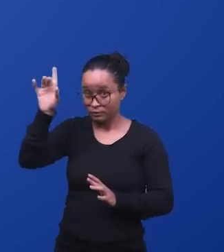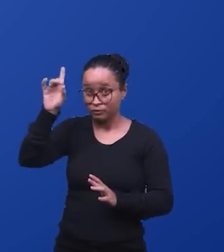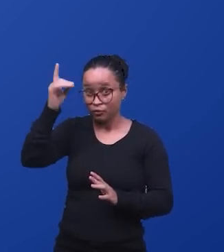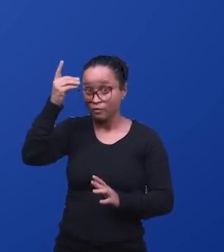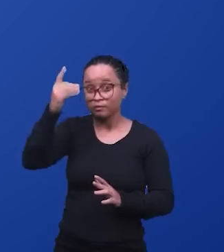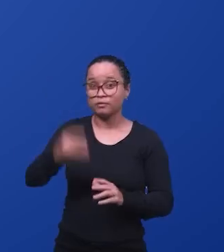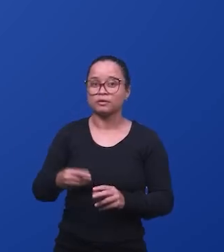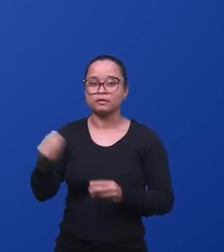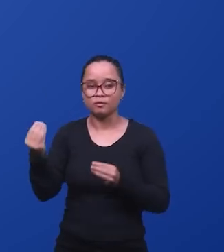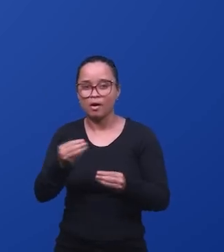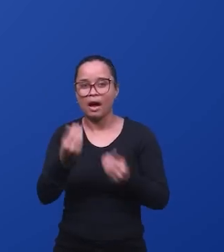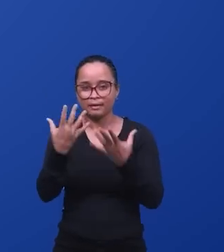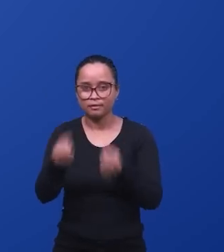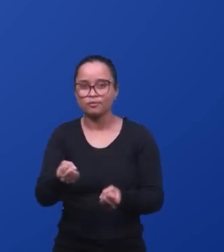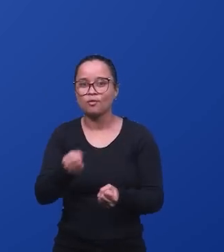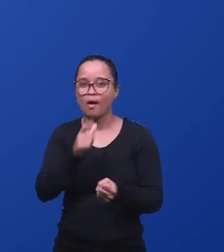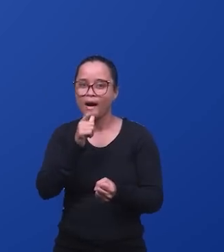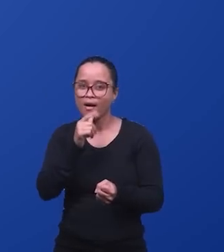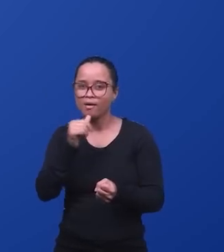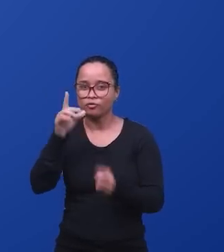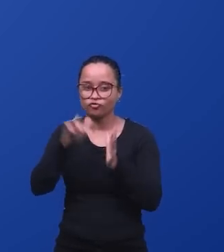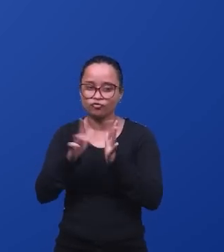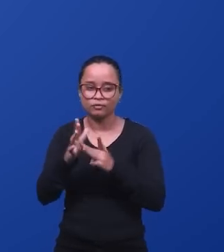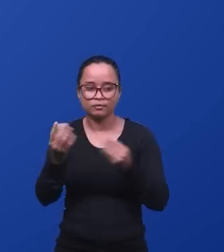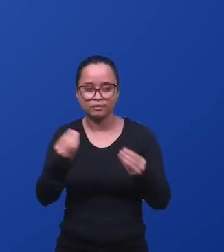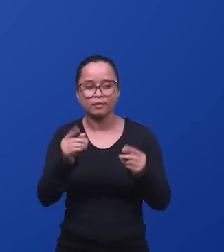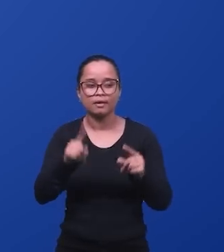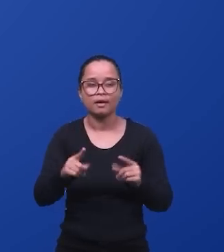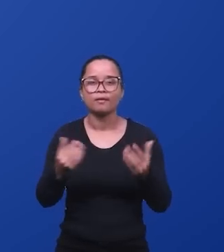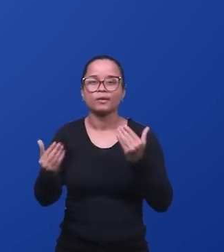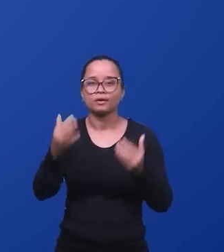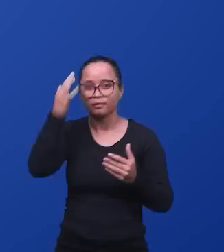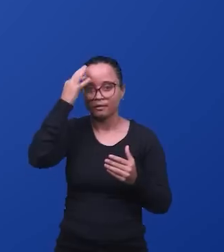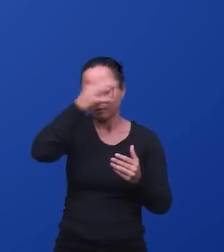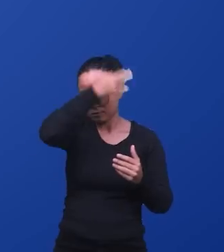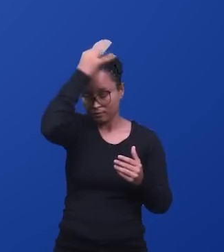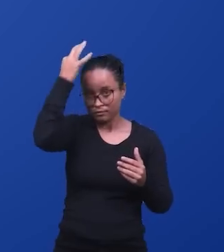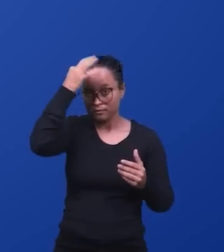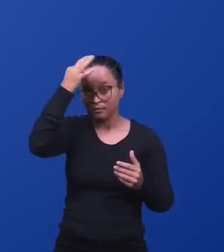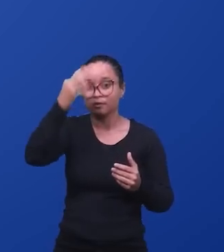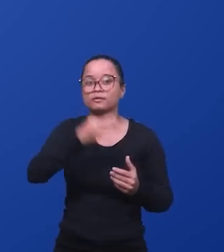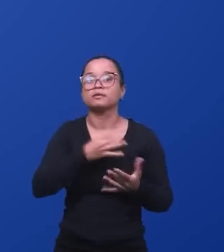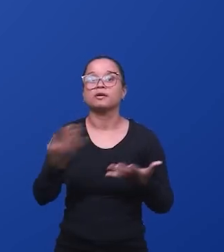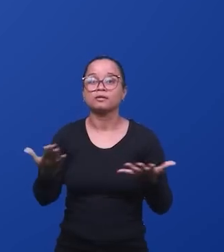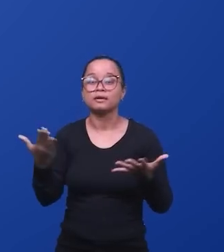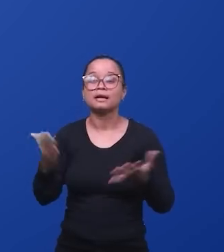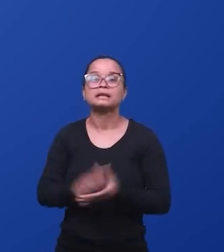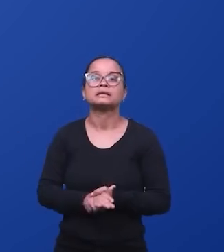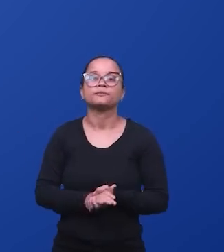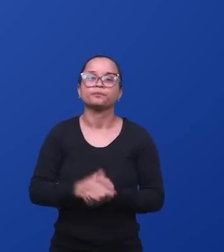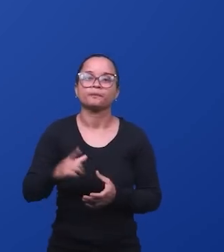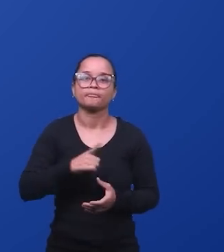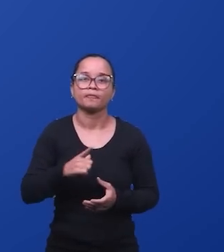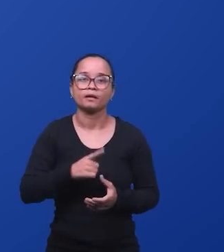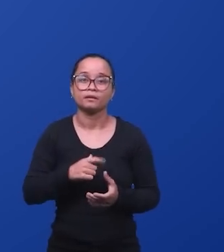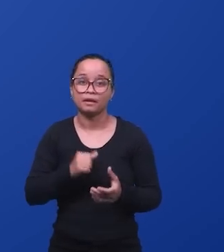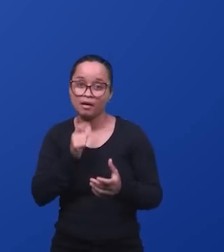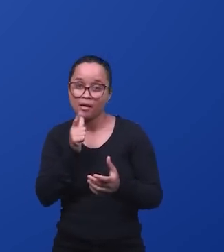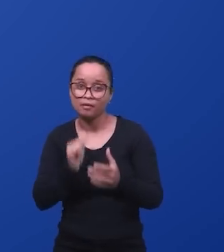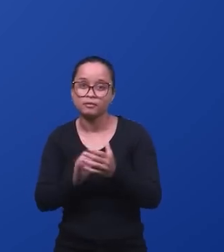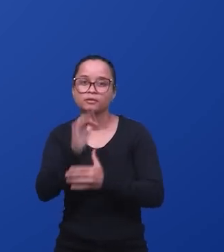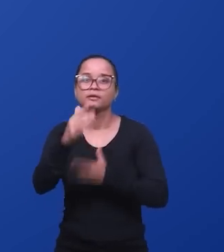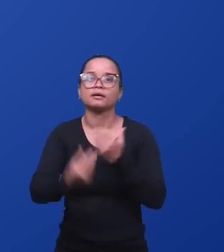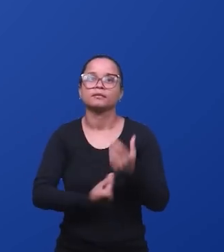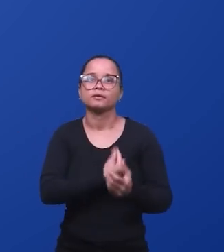o Senhor Jesus ofereceu, que é o Espírito Santo. Por isso, nesta igreja, nasce uma fonte de águas que jorra para a vida